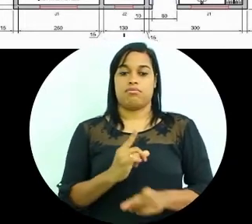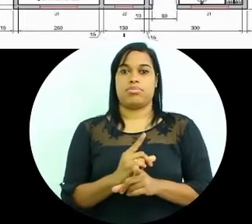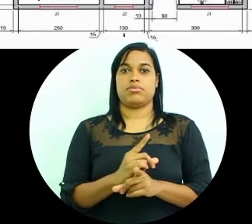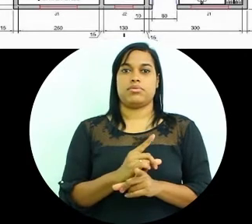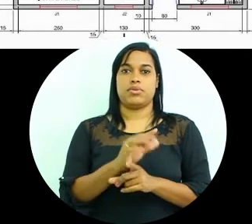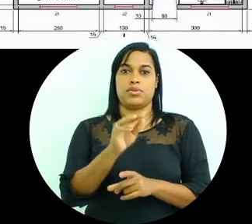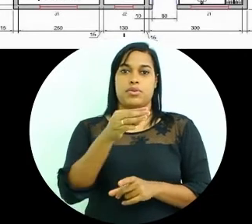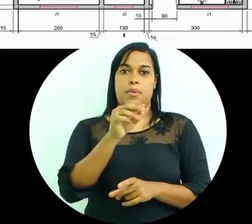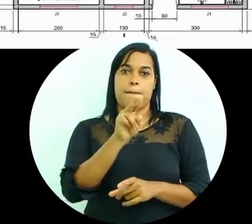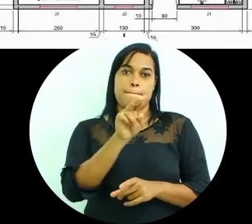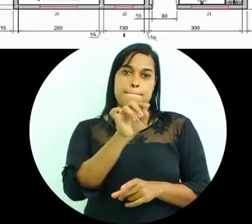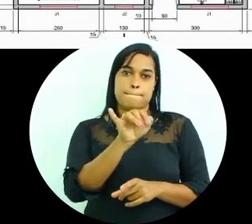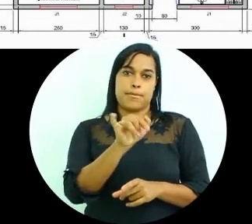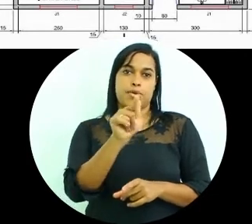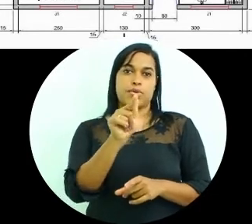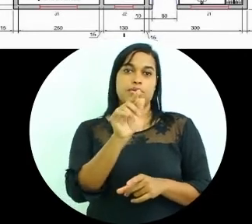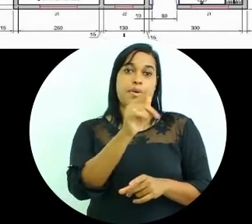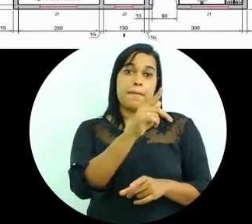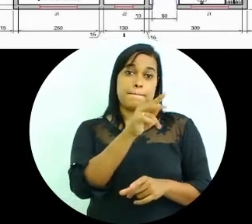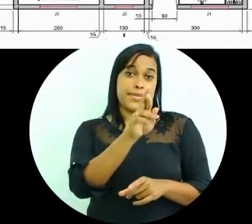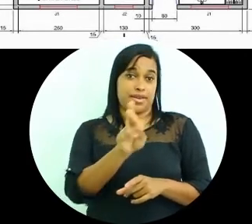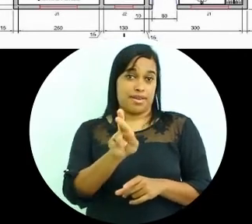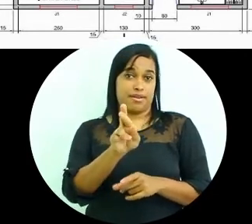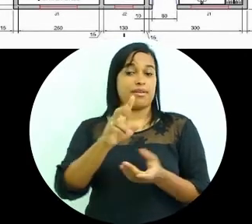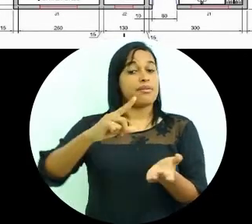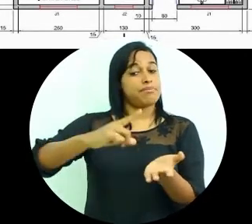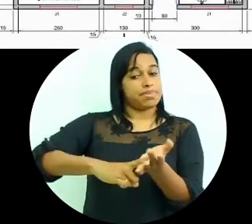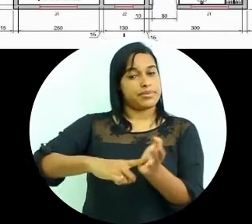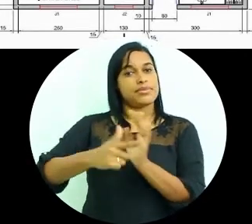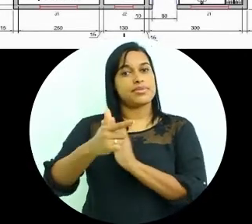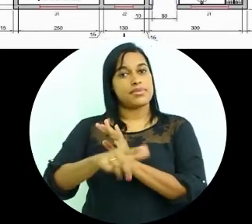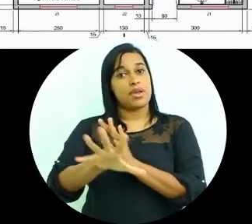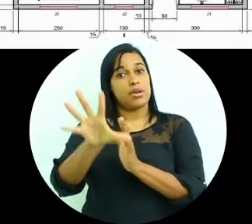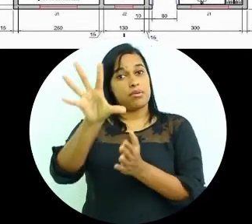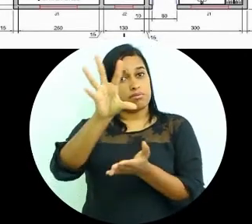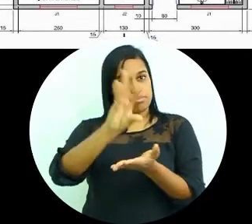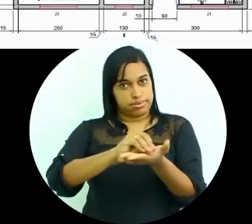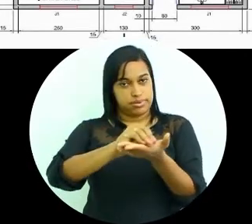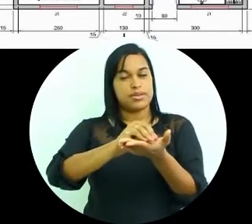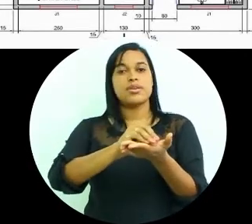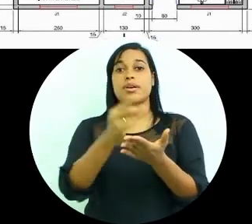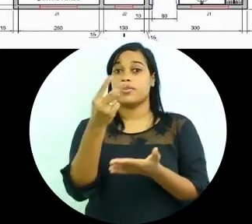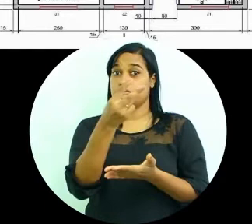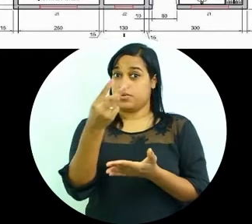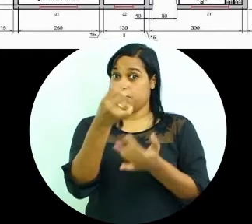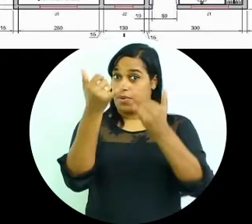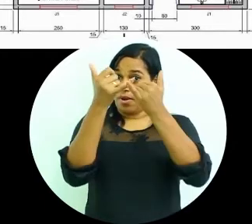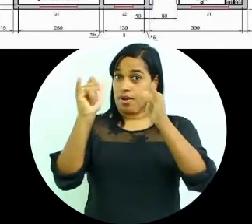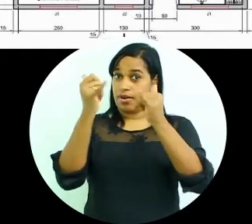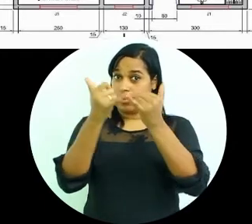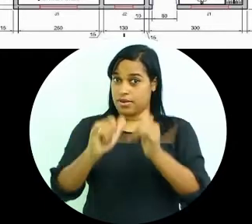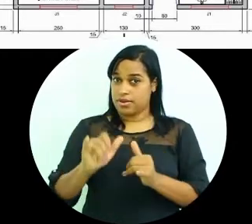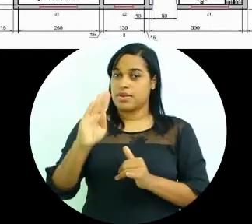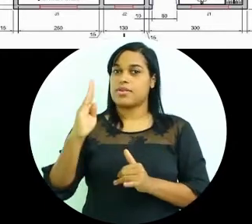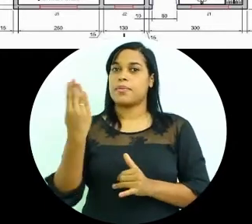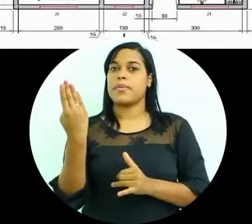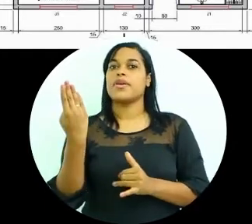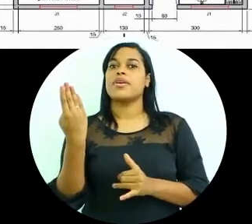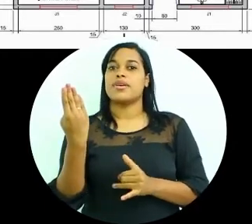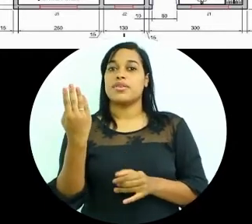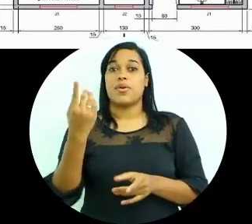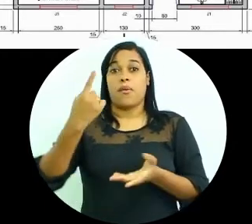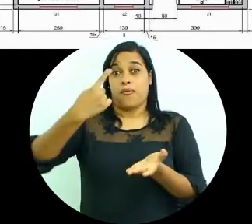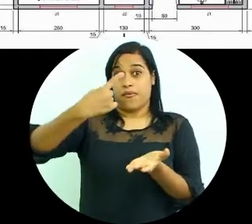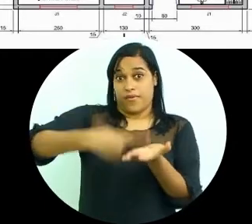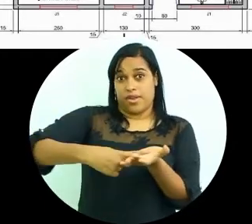Se encontra no menu Modify e o atalho é TR Enter. E para isso eu vou selecionar as duas linhas que definem o